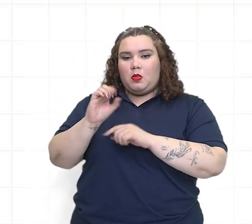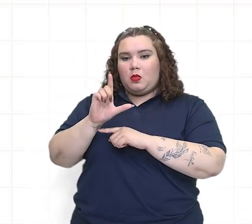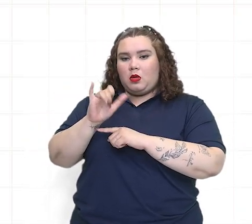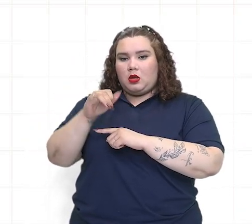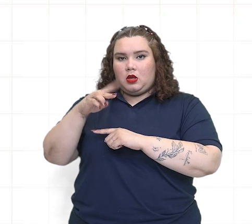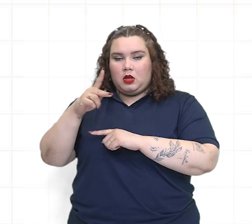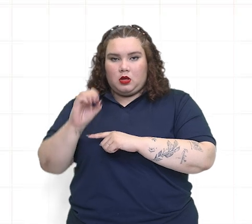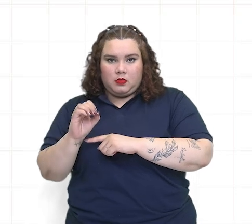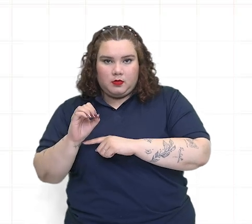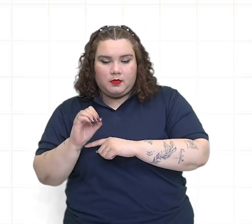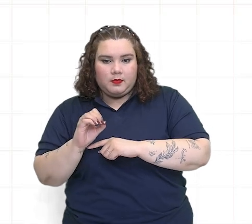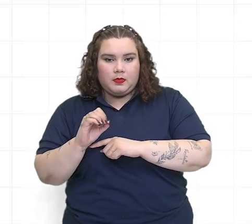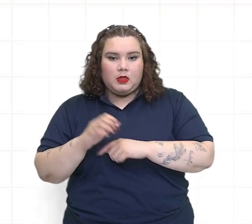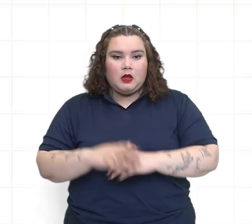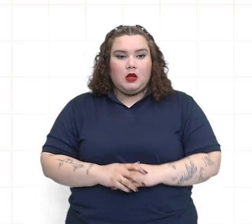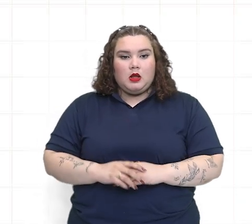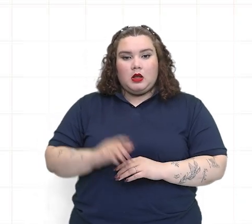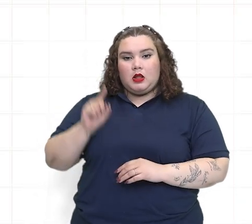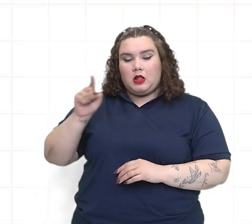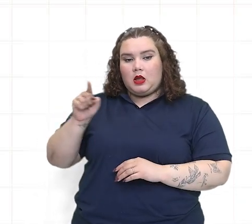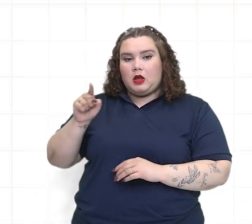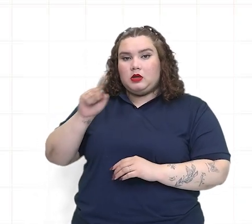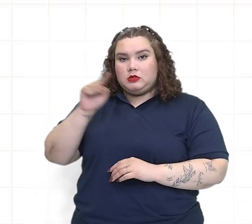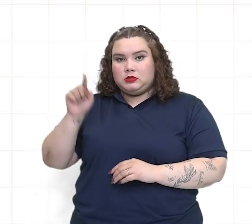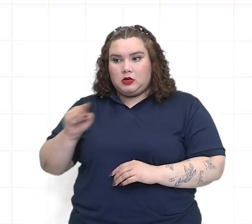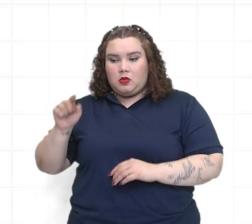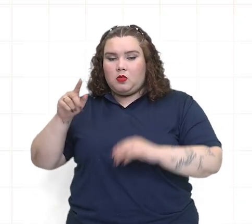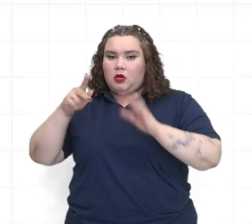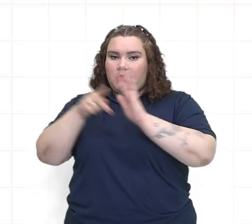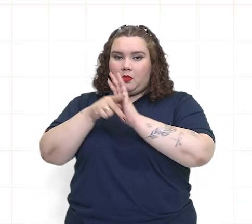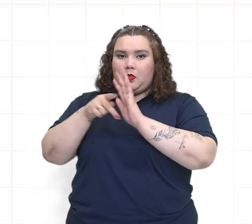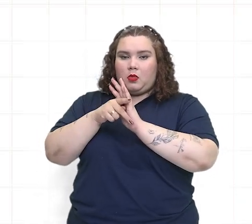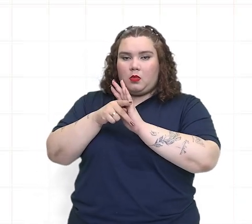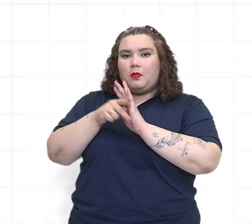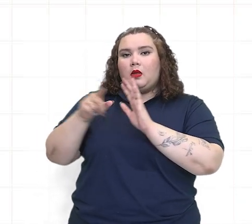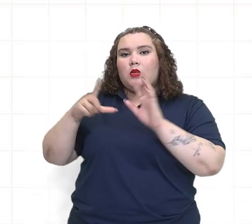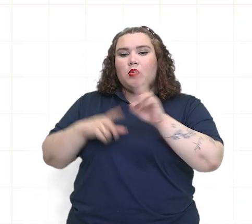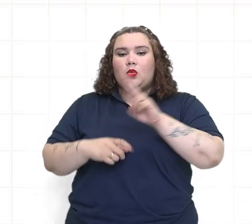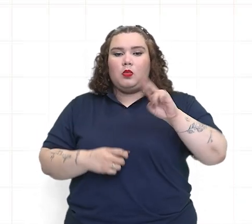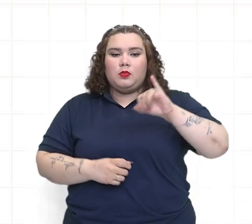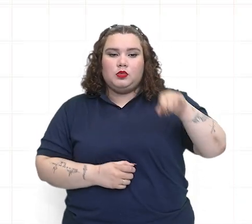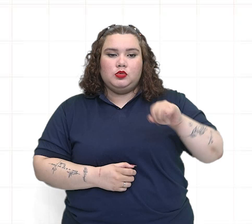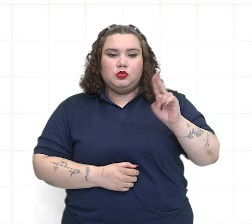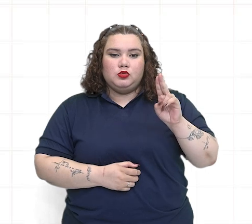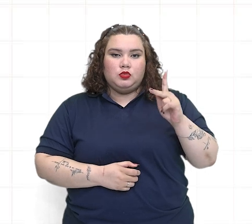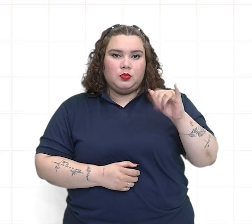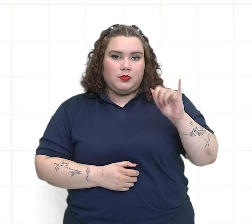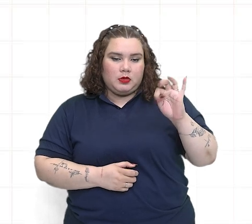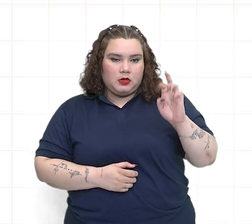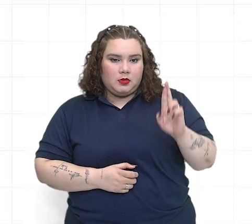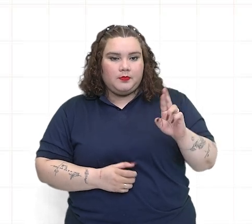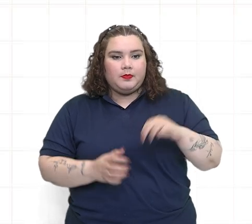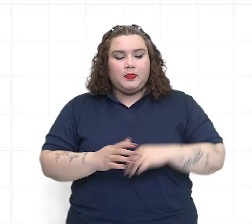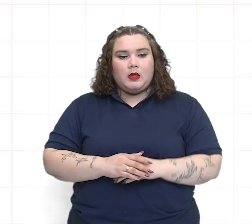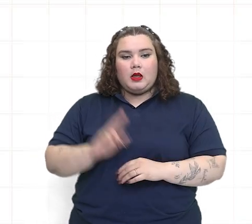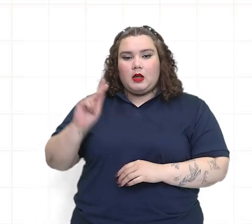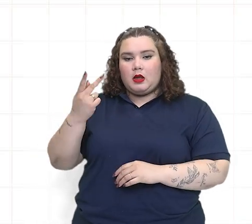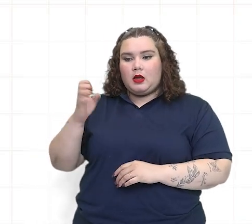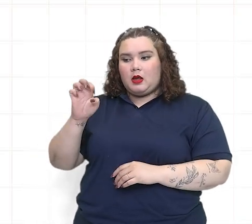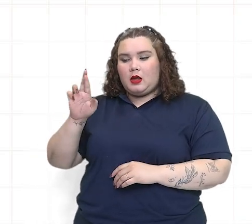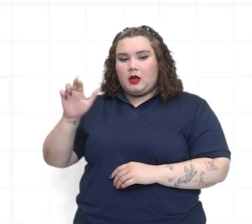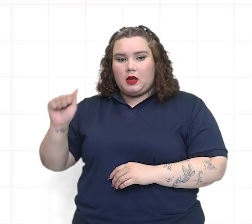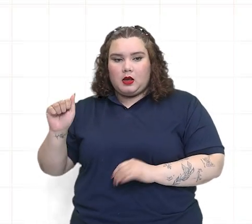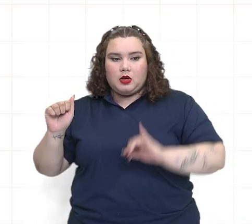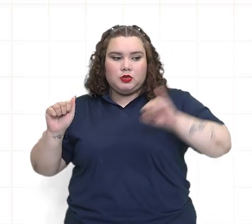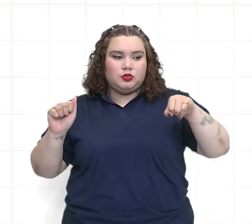o nome dele, como é o nome de Zeus, lá em romano, é Júpiter. Hera, a esposa de Zeus, nome dela em romano,